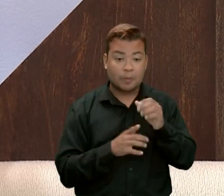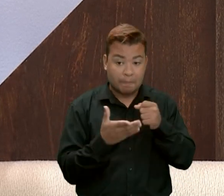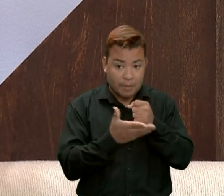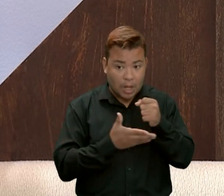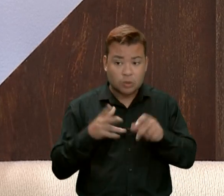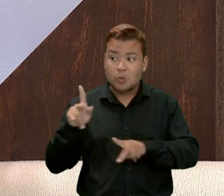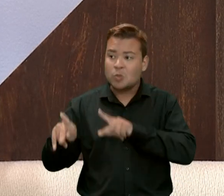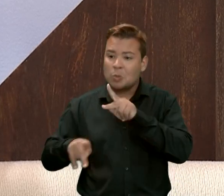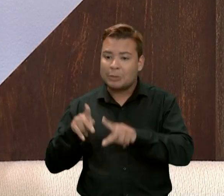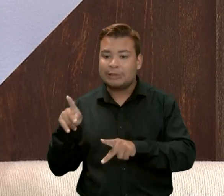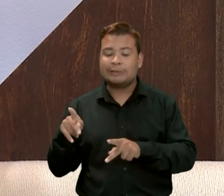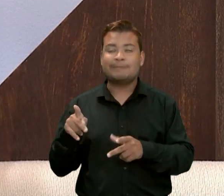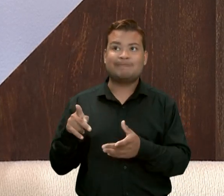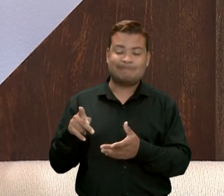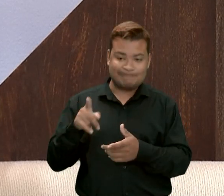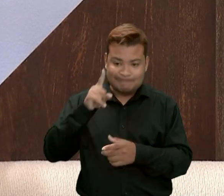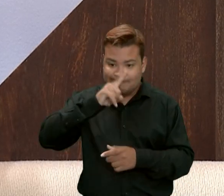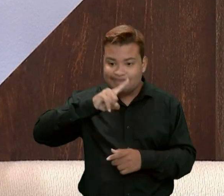dificuldade